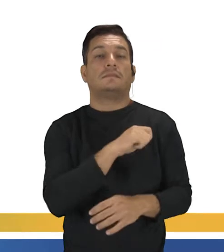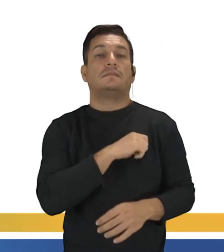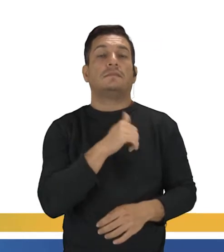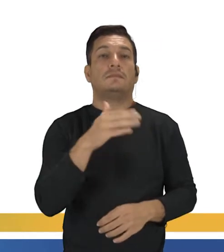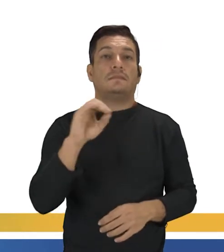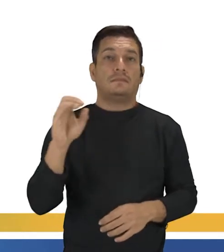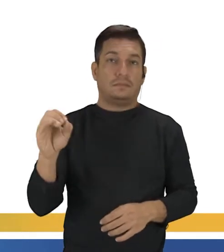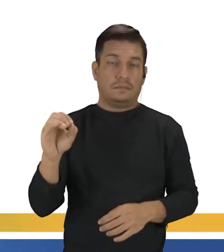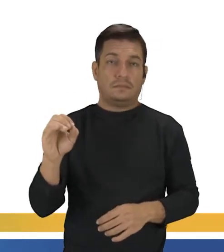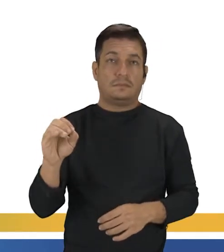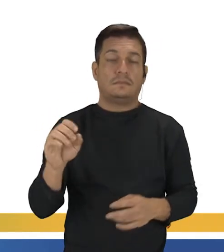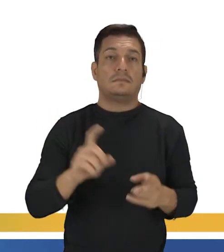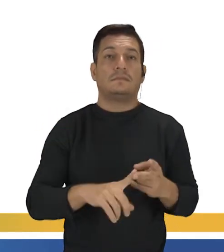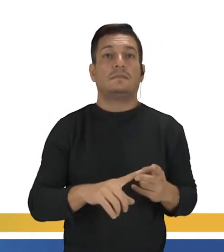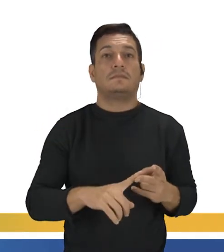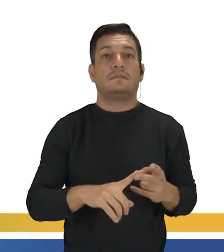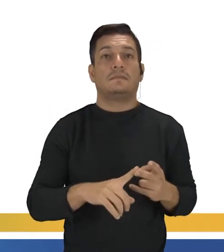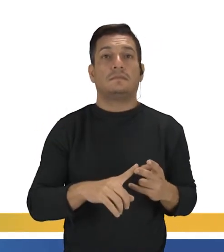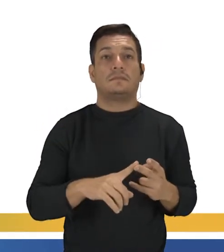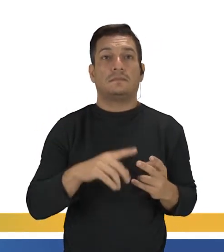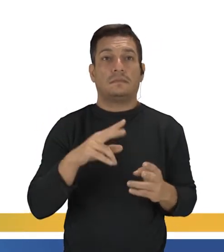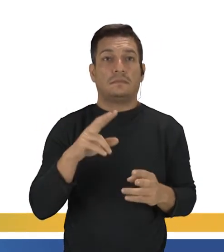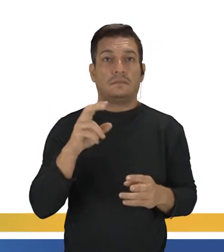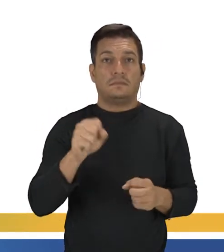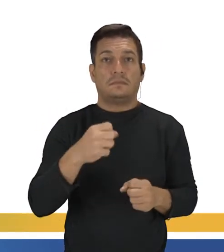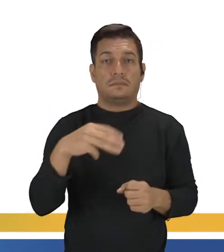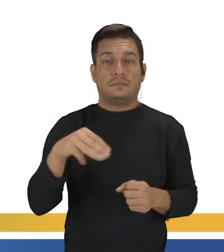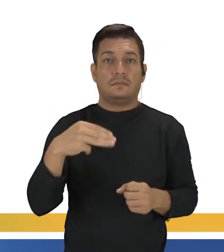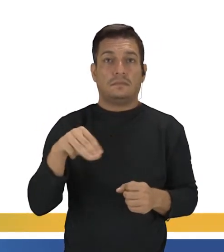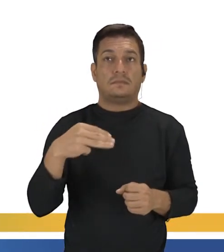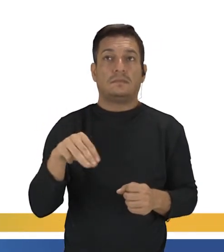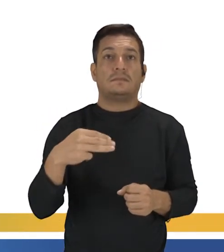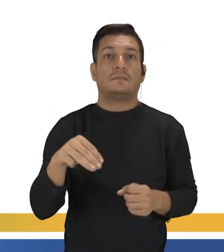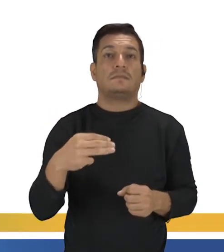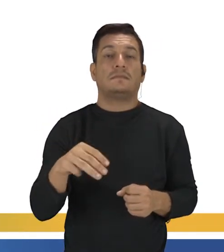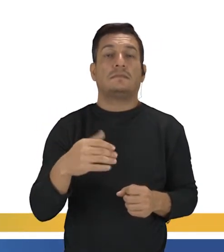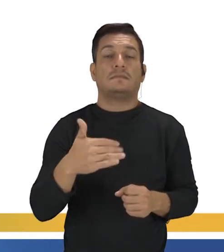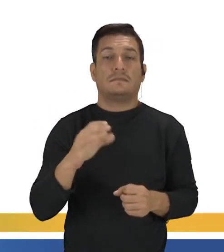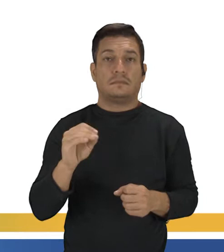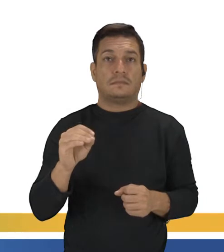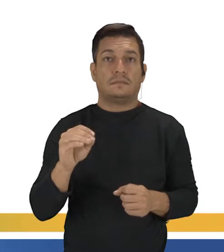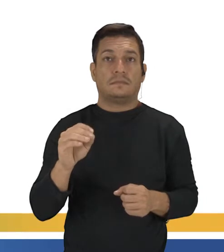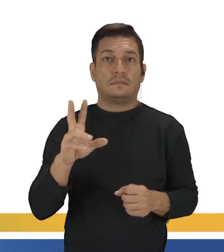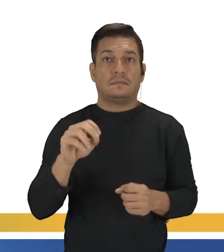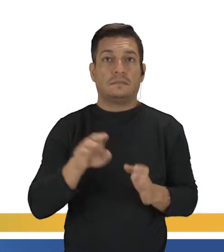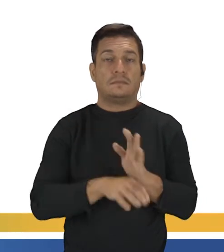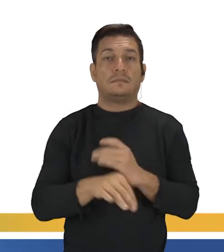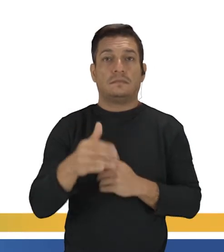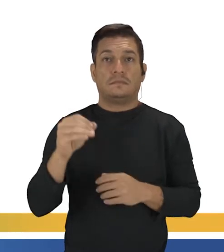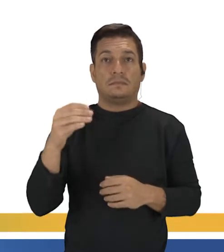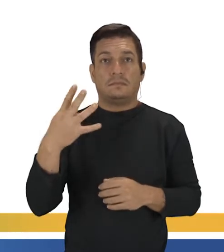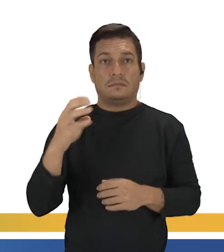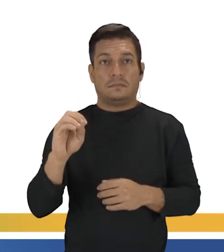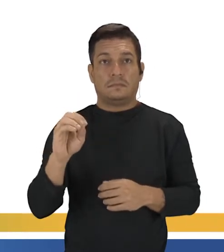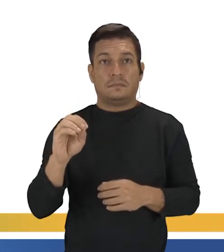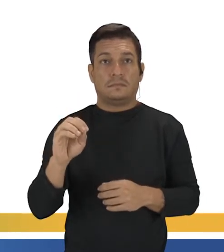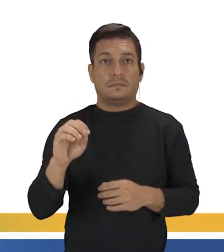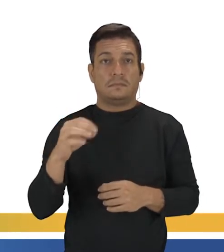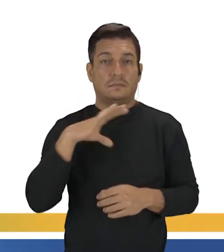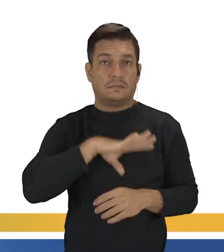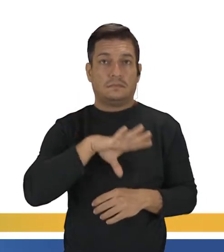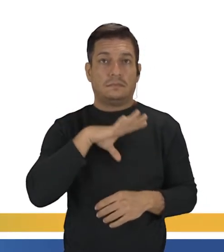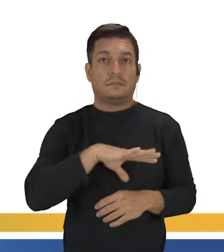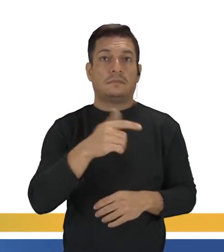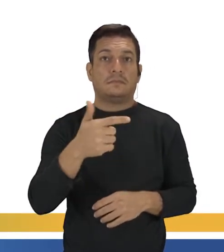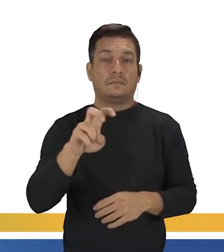reforço, 100. Reforço em matemática, nesse caso aqui, ó, 10. 50 menos 10, 40. Reforço em